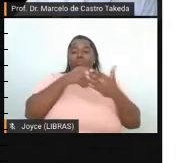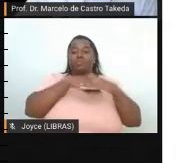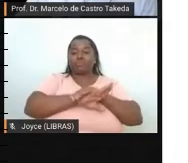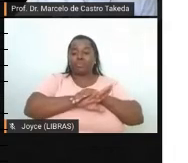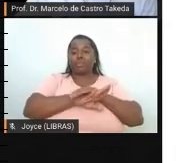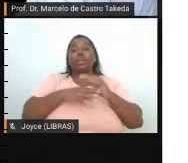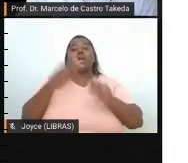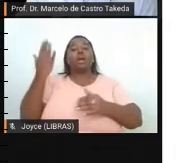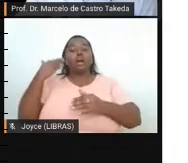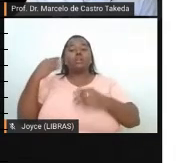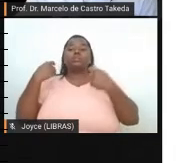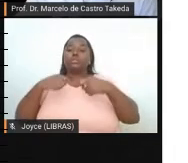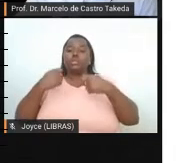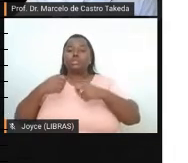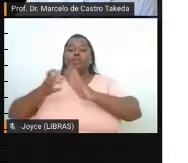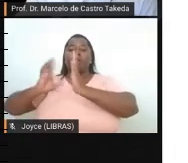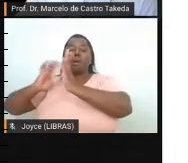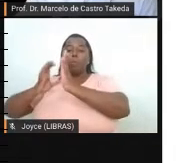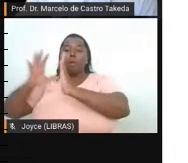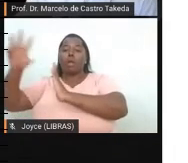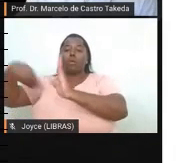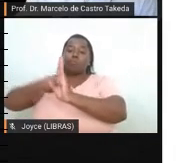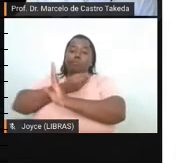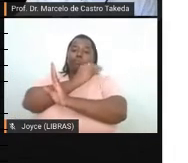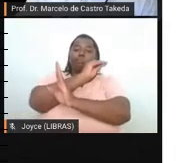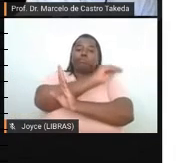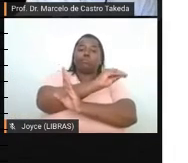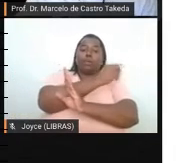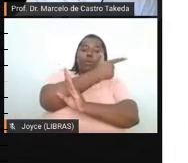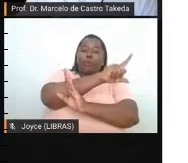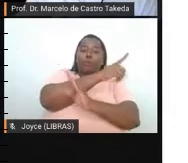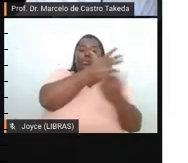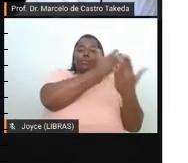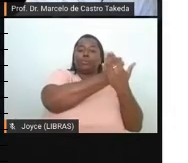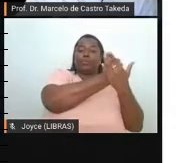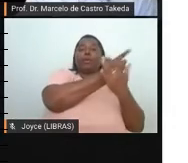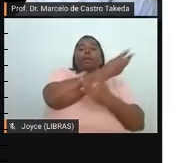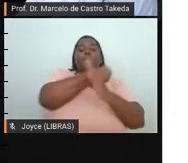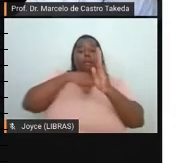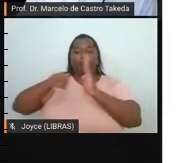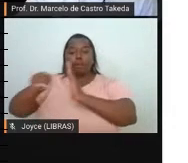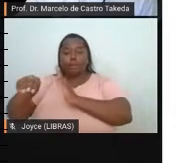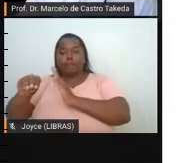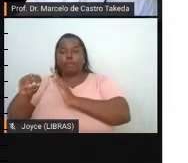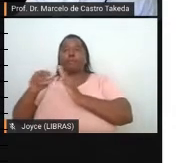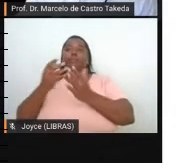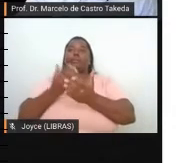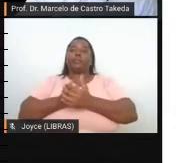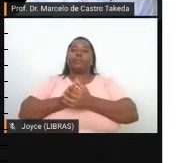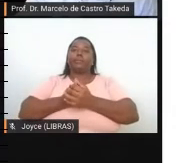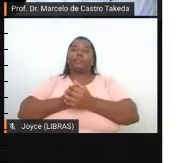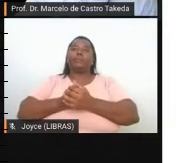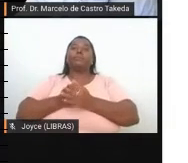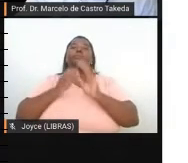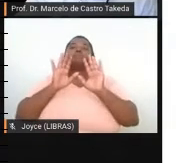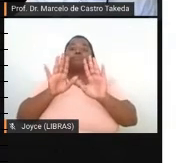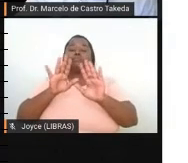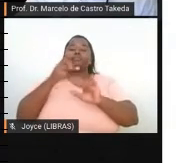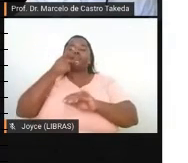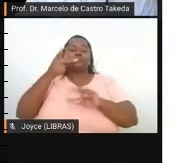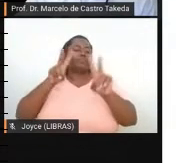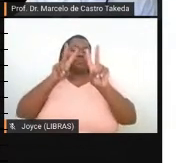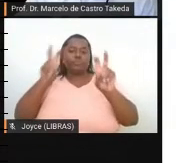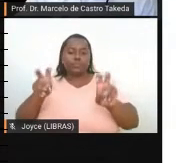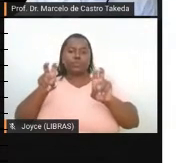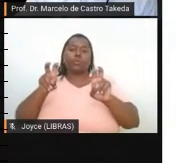close e exportar para o novo ambiente. Tá? Bom, mas falando um pouquinho menos das questões e mais